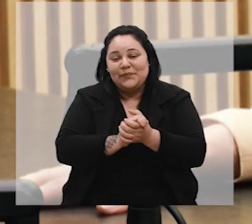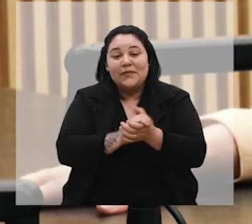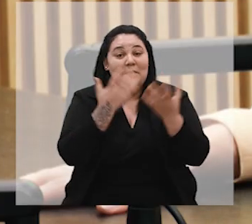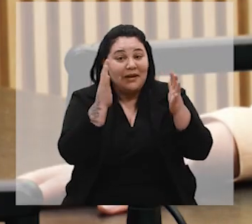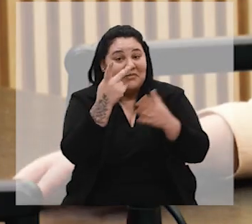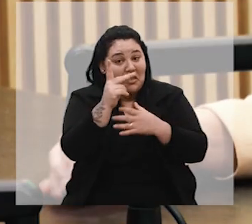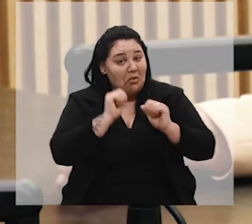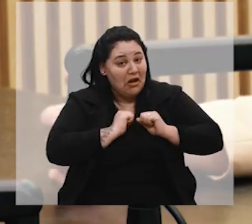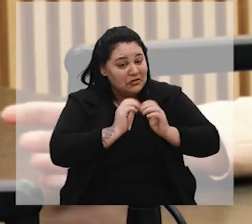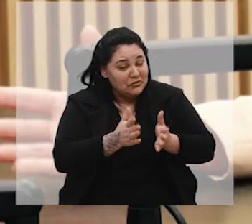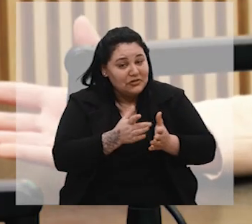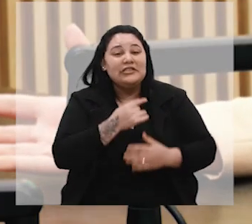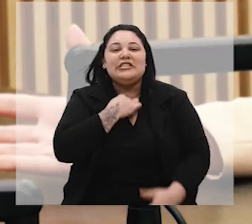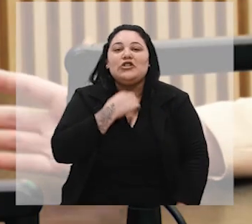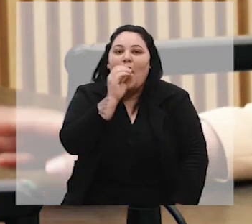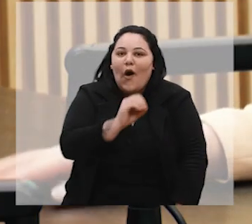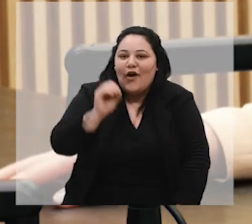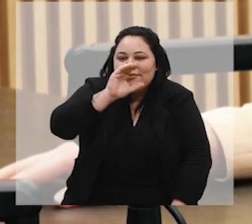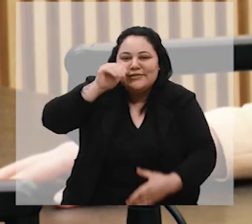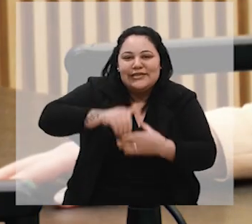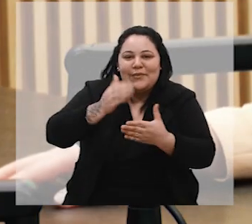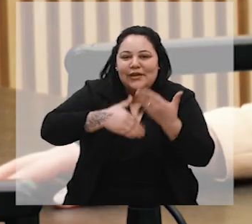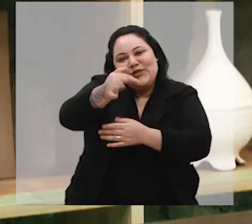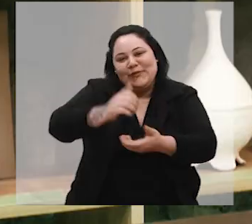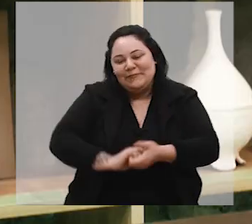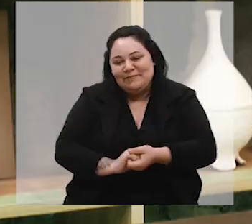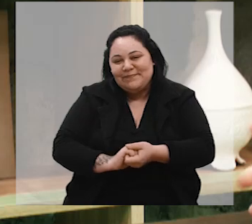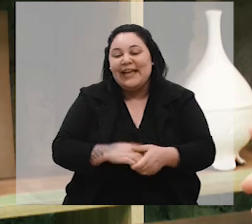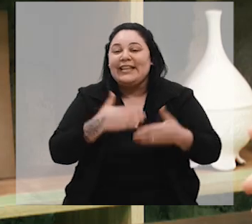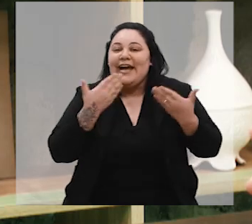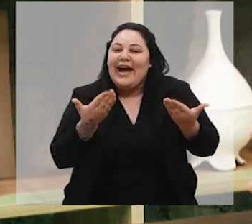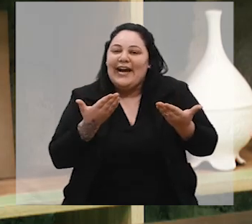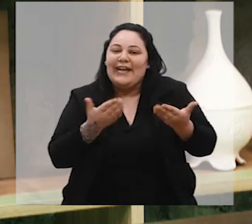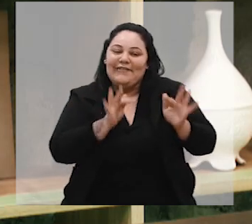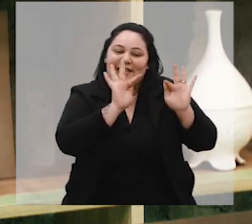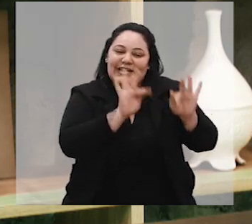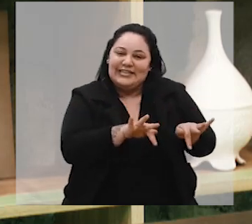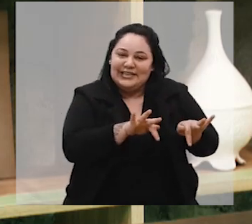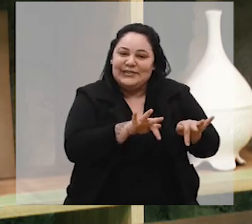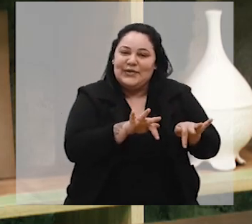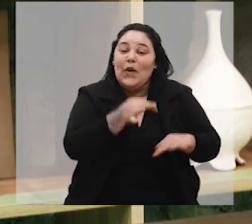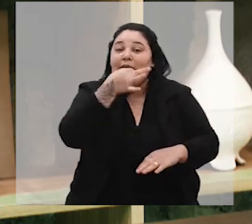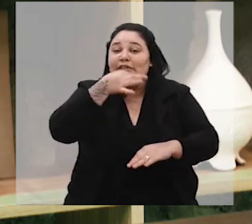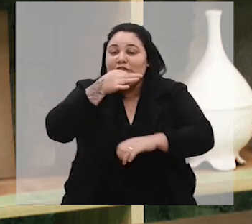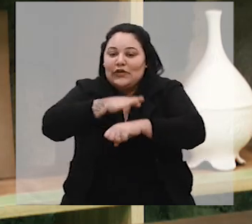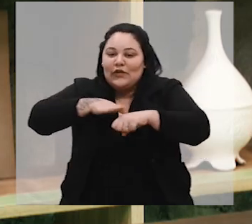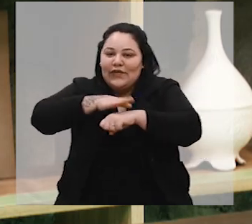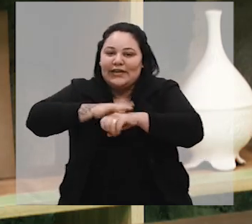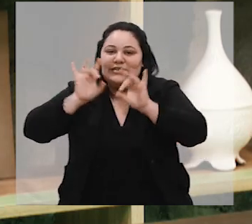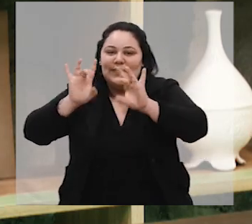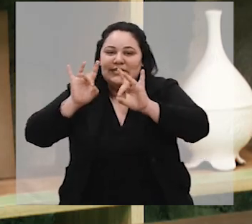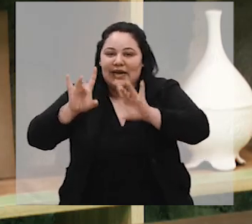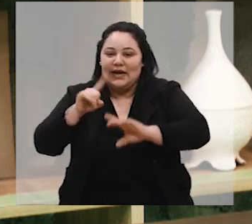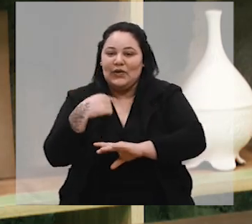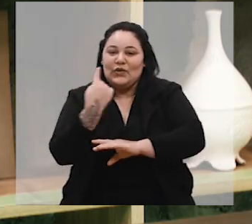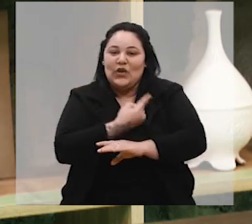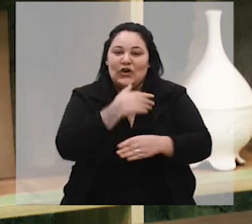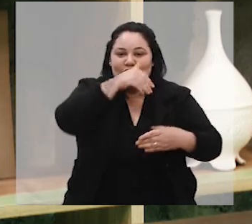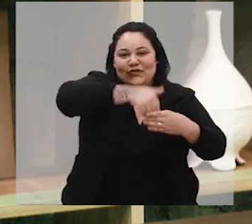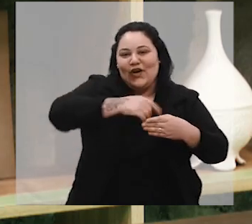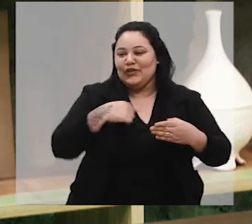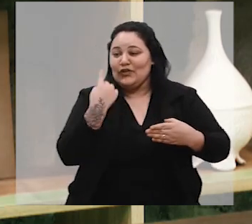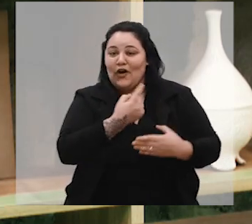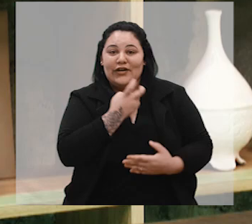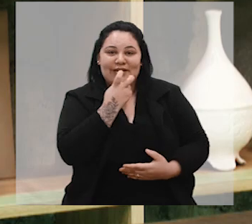pela iniciativa e eu desejo uma ótima eleição para todos nós. Encerrando o Caxias Conversa especial, Nosso